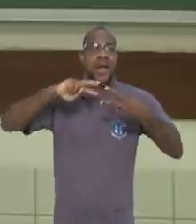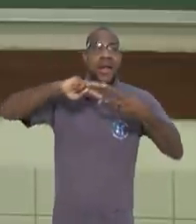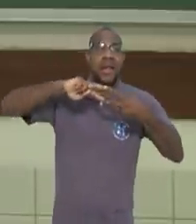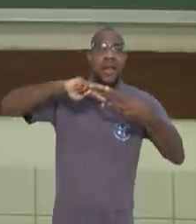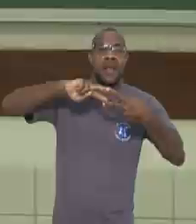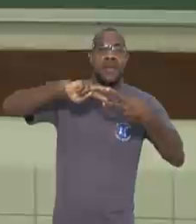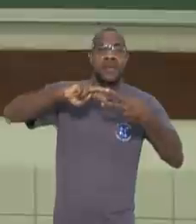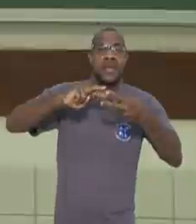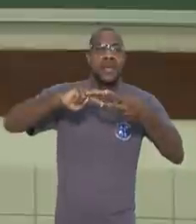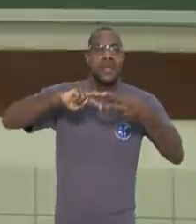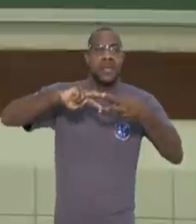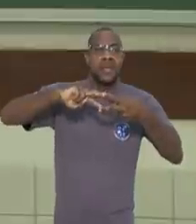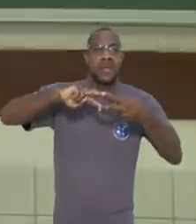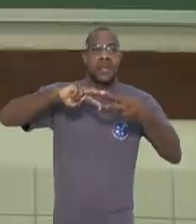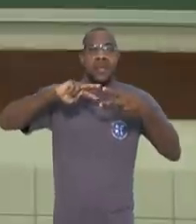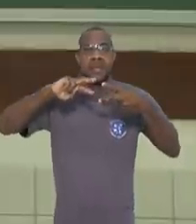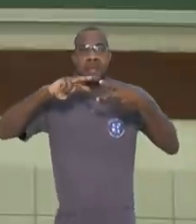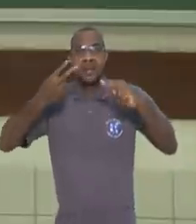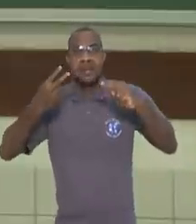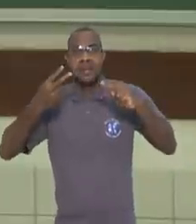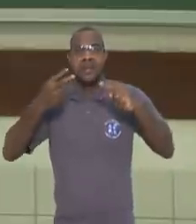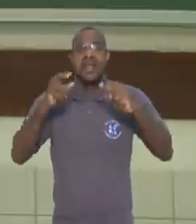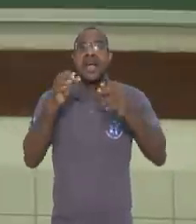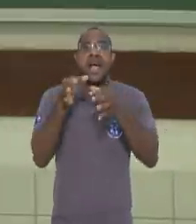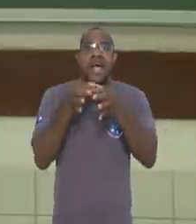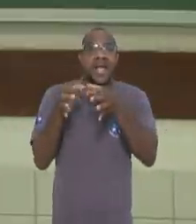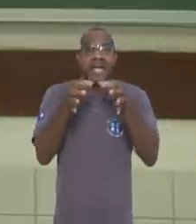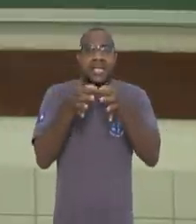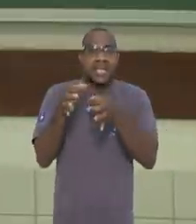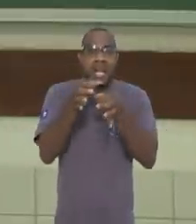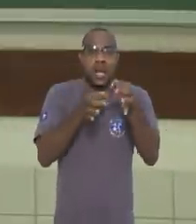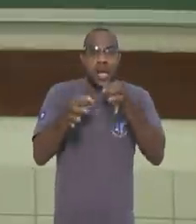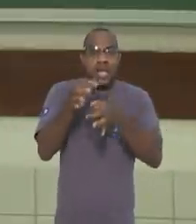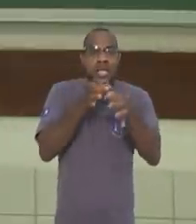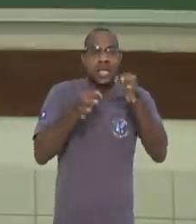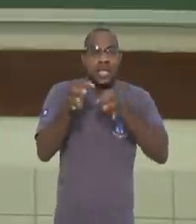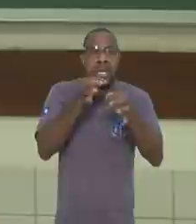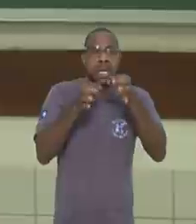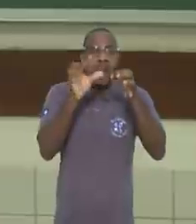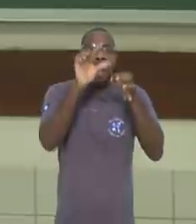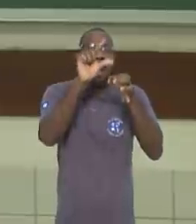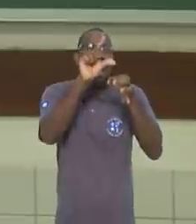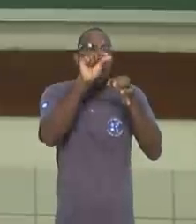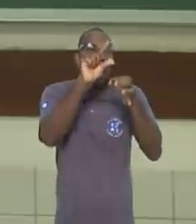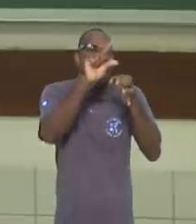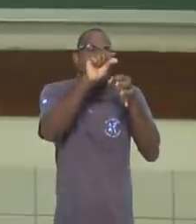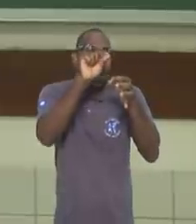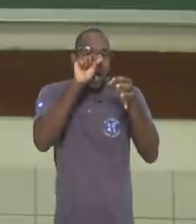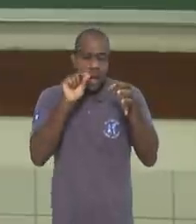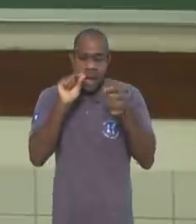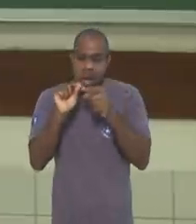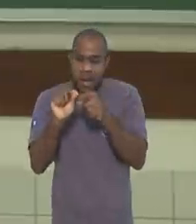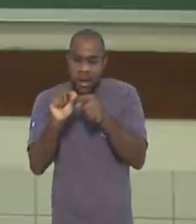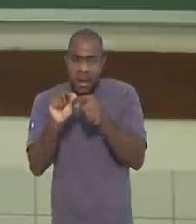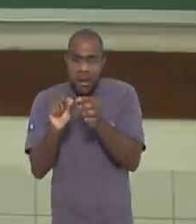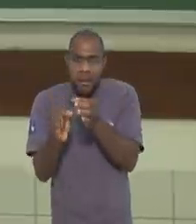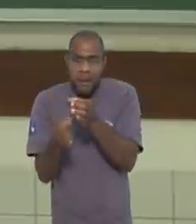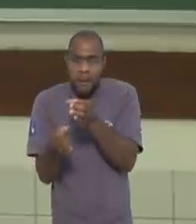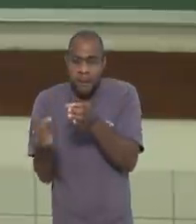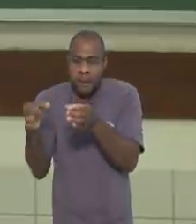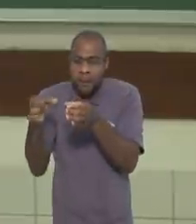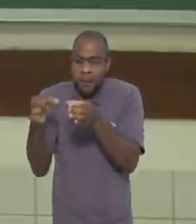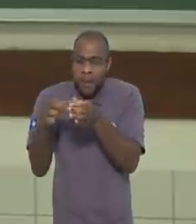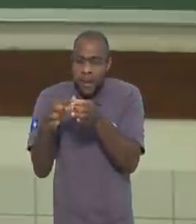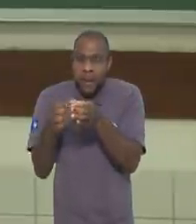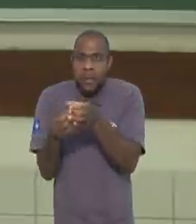que existem células-tronco embrionárias, células-tronco adultas, que as células-tronco embrionárias, elas são capazes de se transformar em qualquer outro tipo de célula,